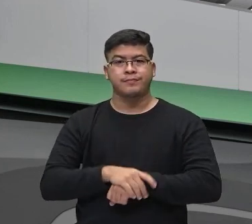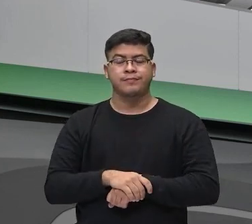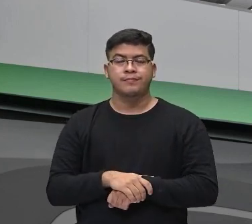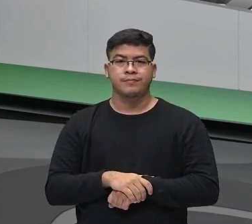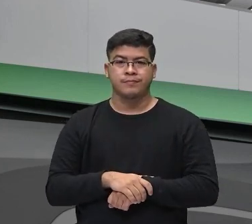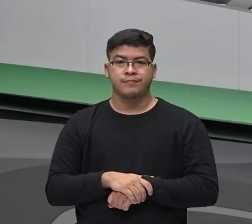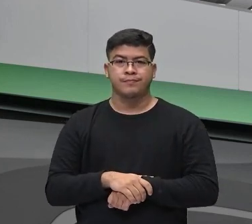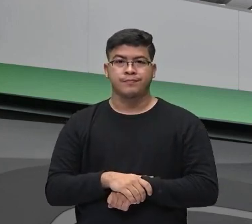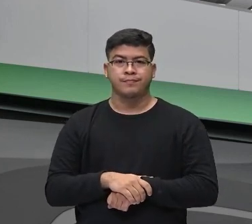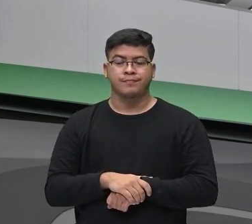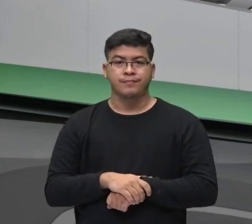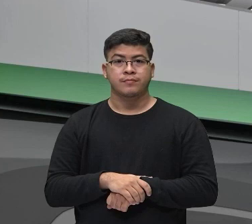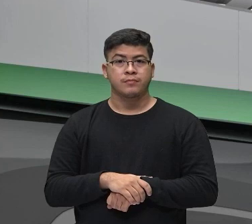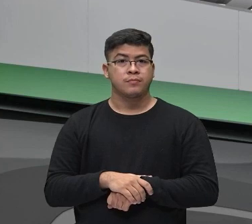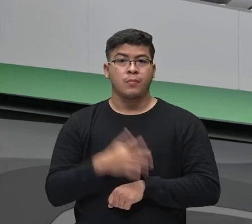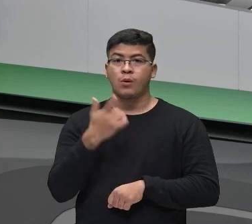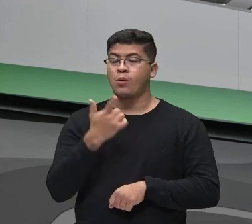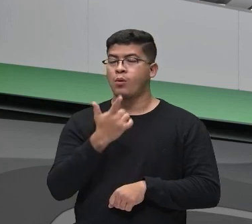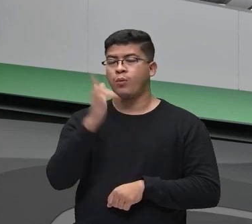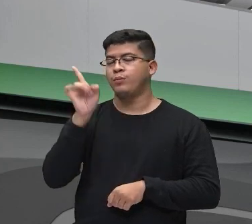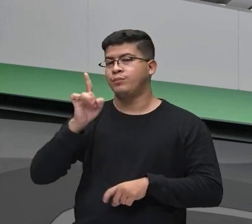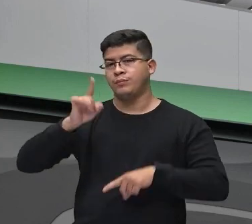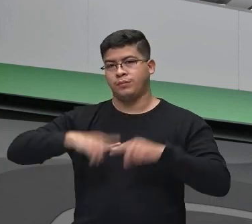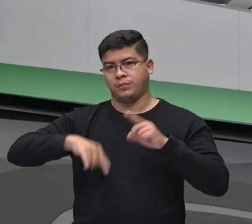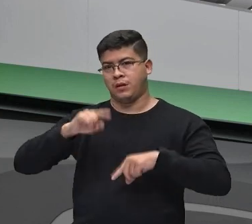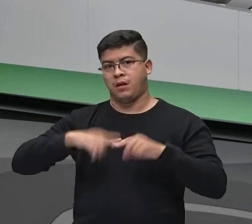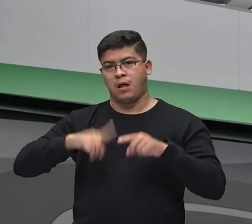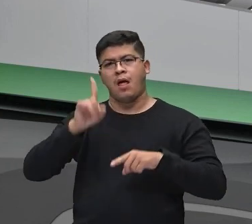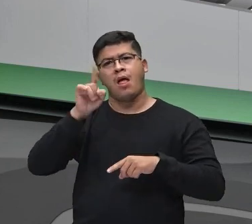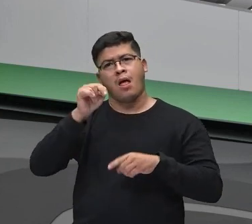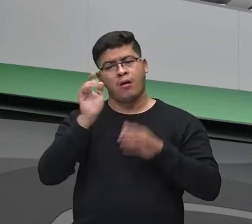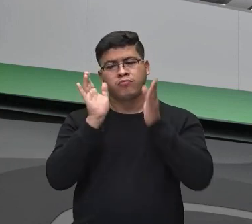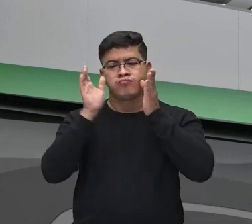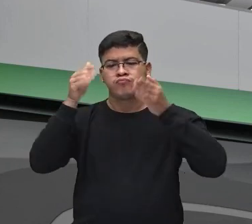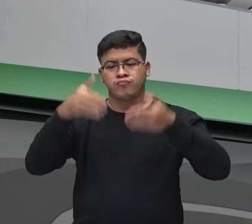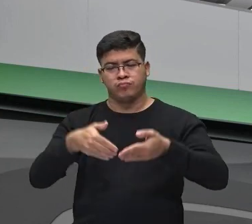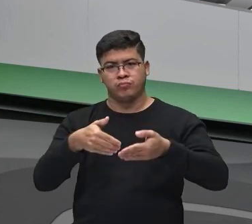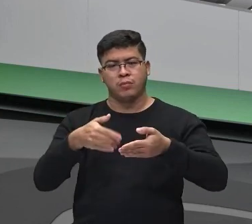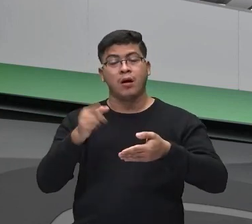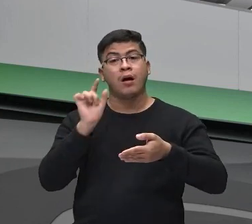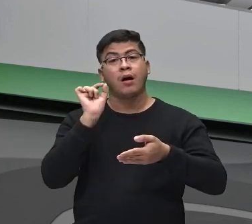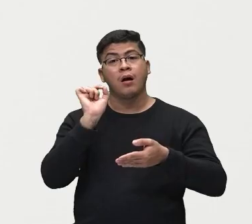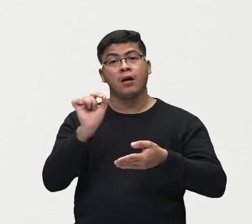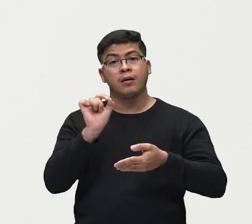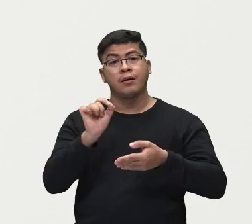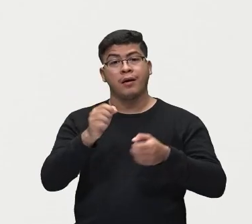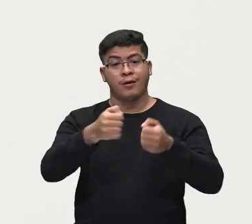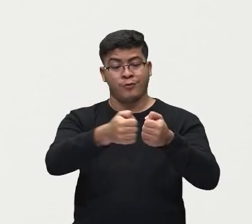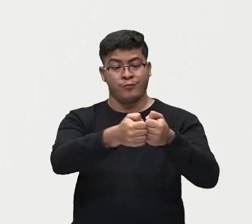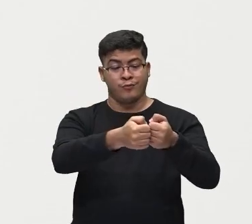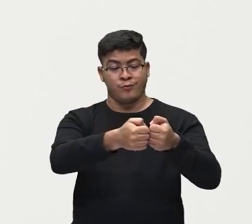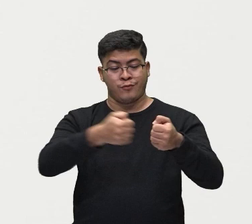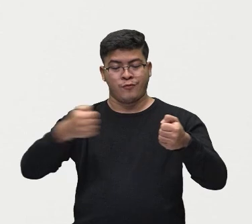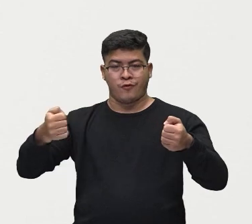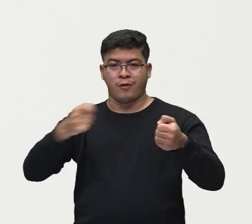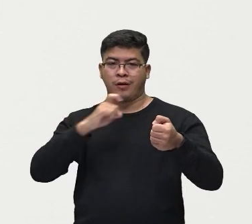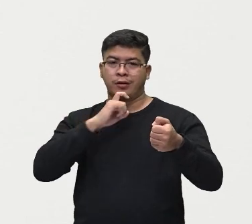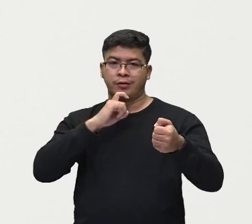Outro eletrodoméstico que também é uma aplicação da termodinâmica é a geladeira. Olha